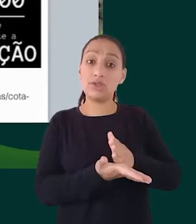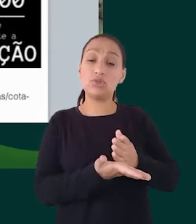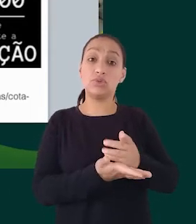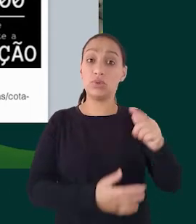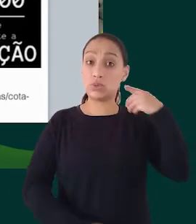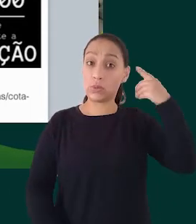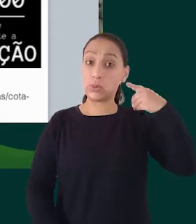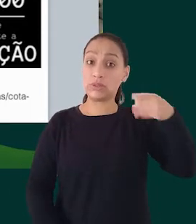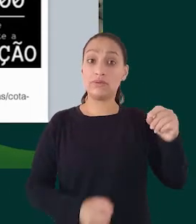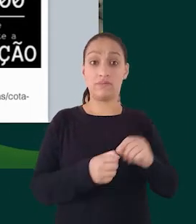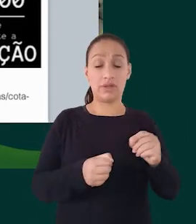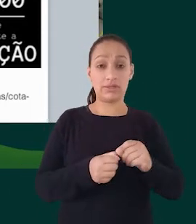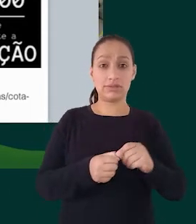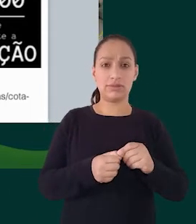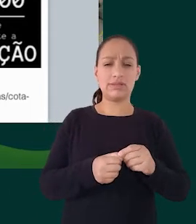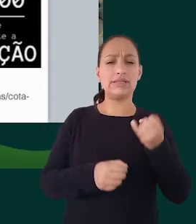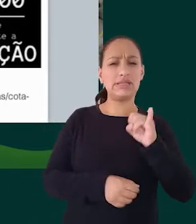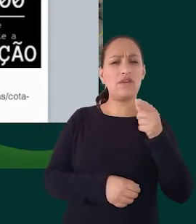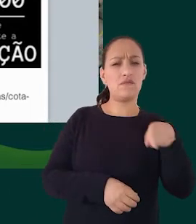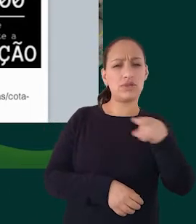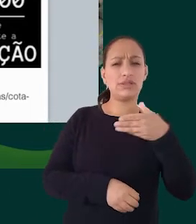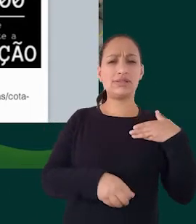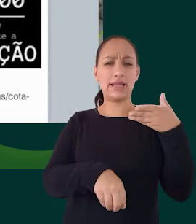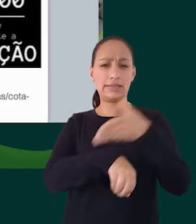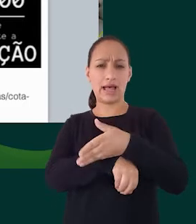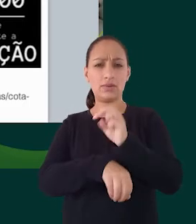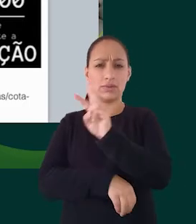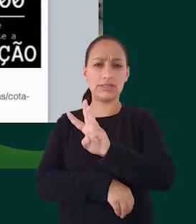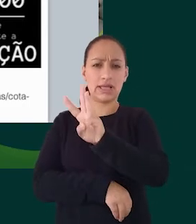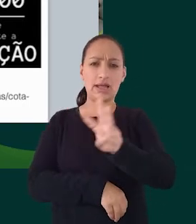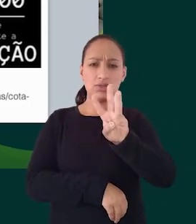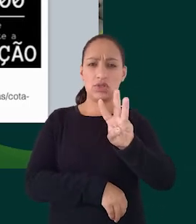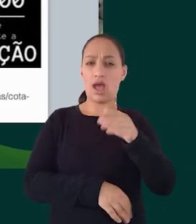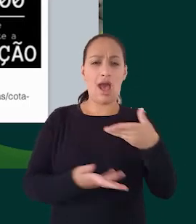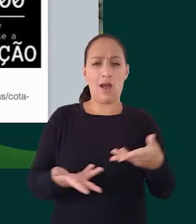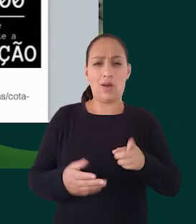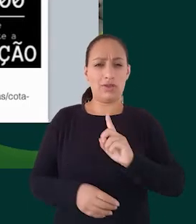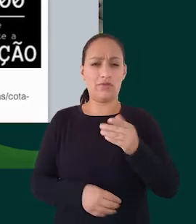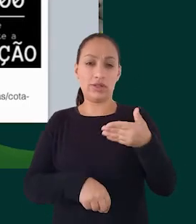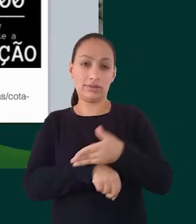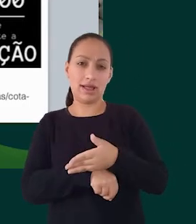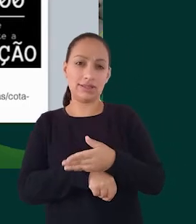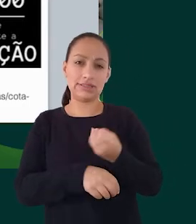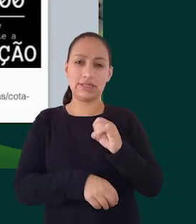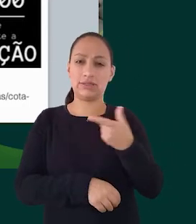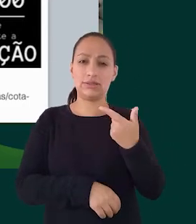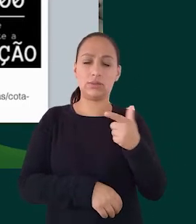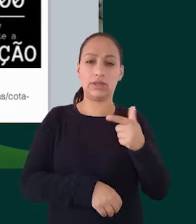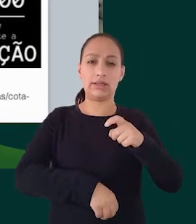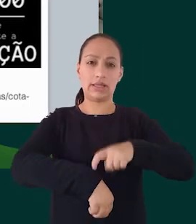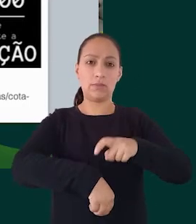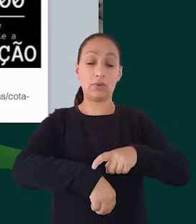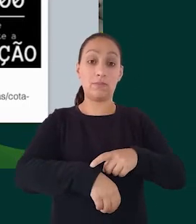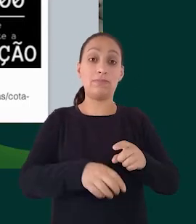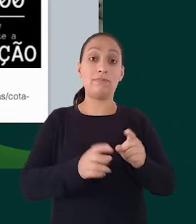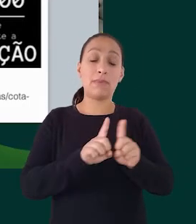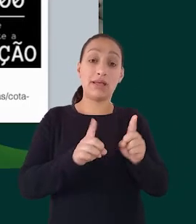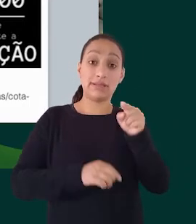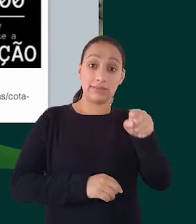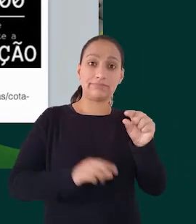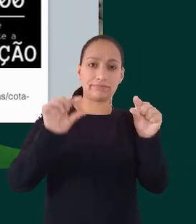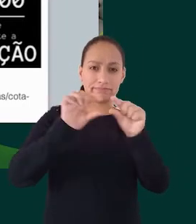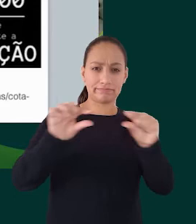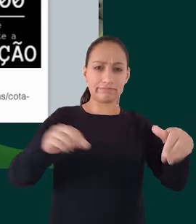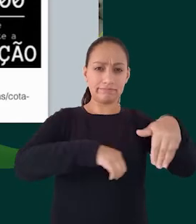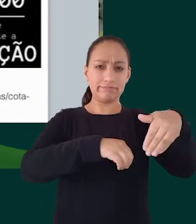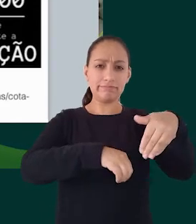entrarem nesse site aqui, eu não vou entrar agora, porque senão não vai dar tempo para a gente ver outras coisas, é o serenata.ai, lá tem toda